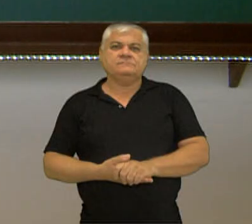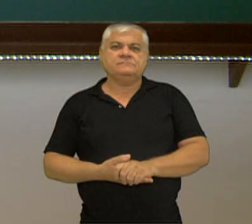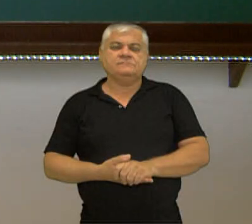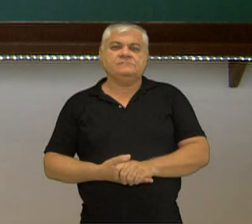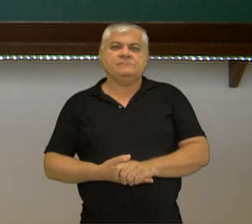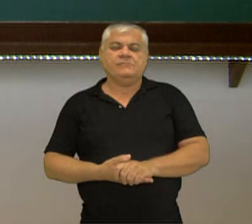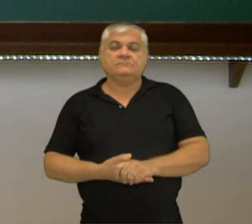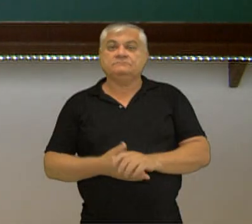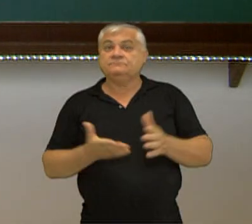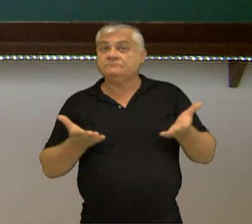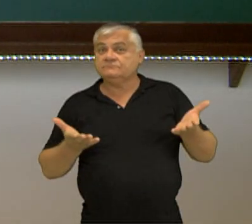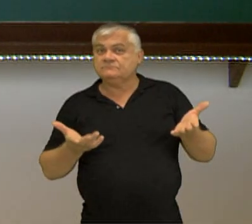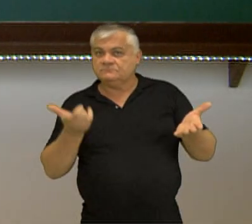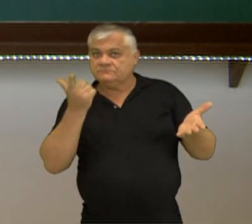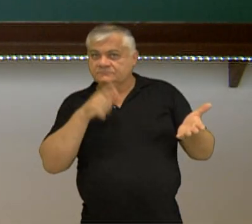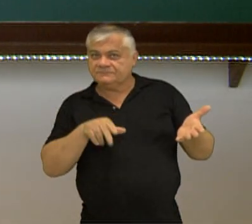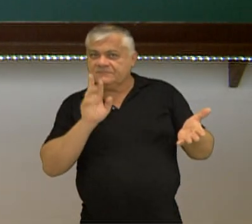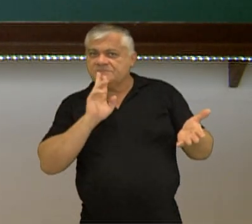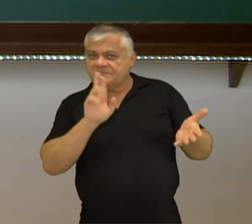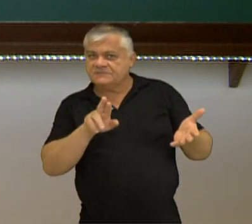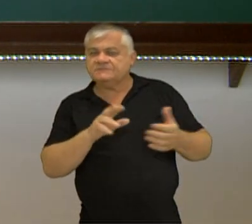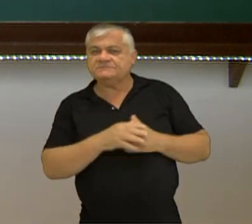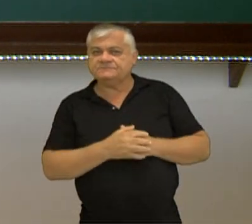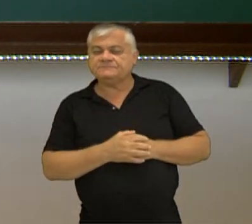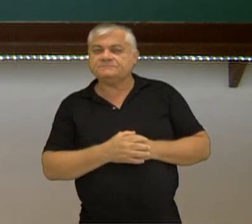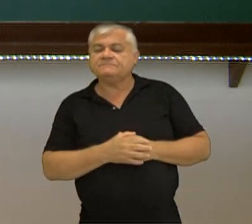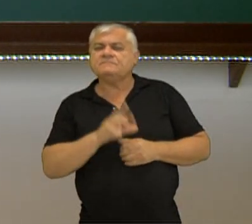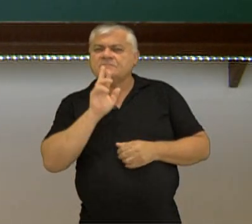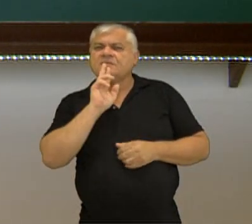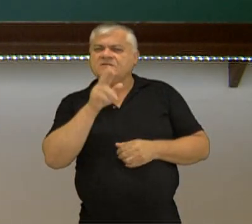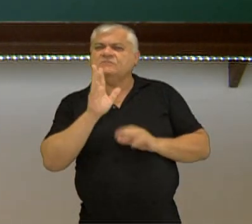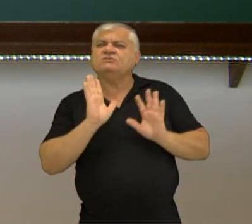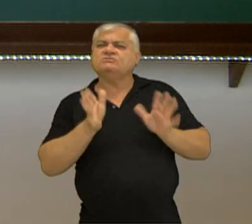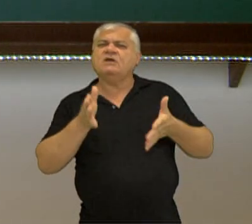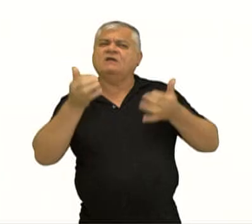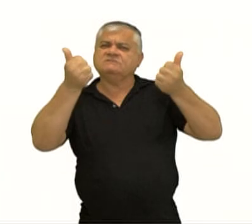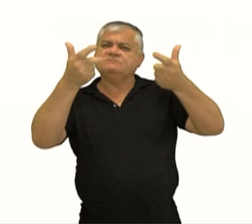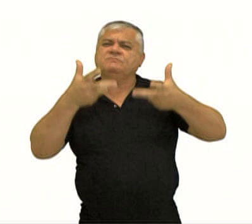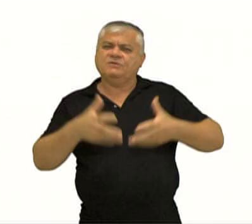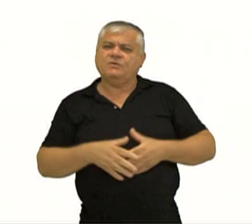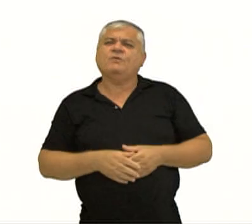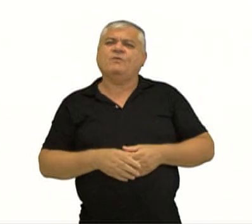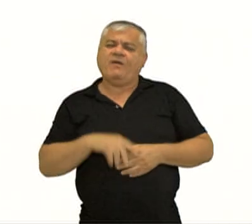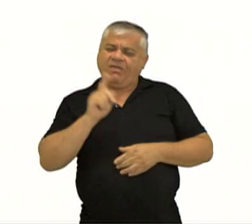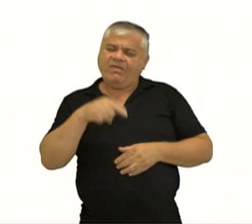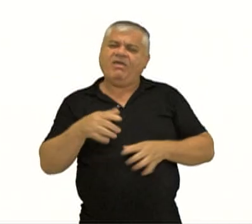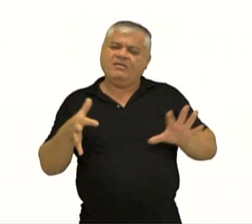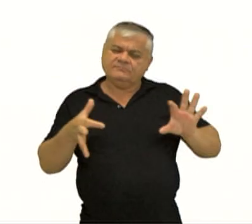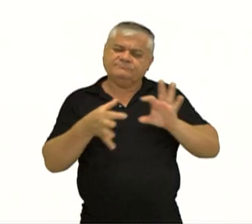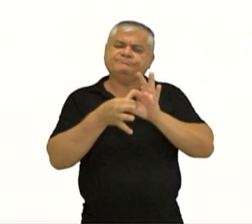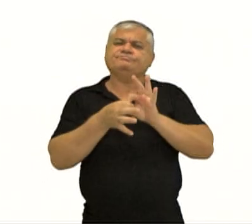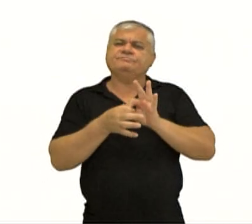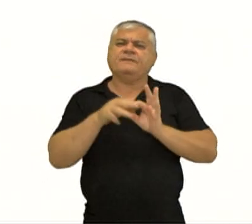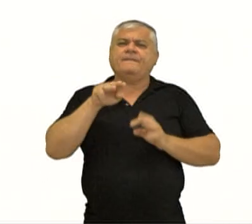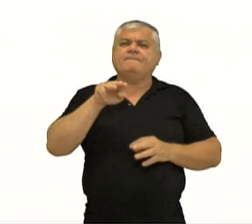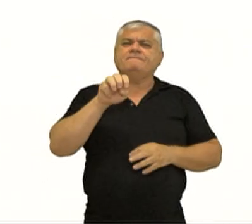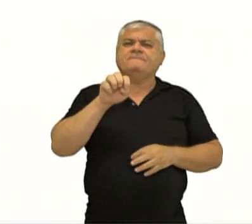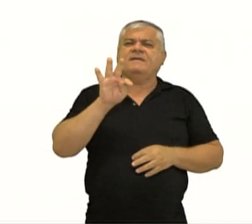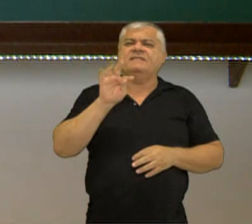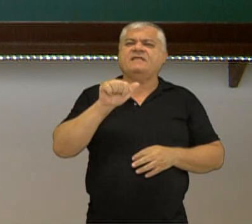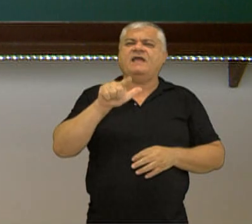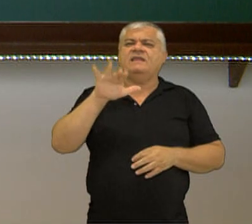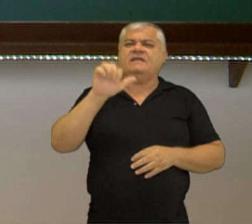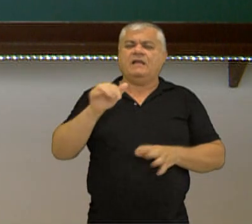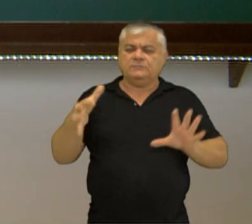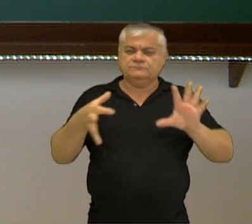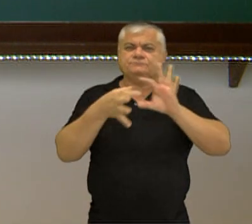Tá aí, gente? Responderam? Na verdade, a resposta foi dada na explicação, né? Ligação metálica, confundida com um mar de elétrons, com